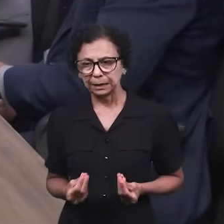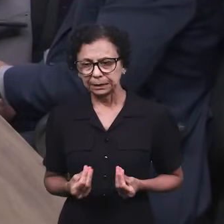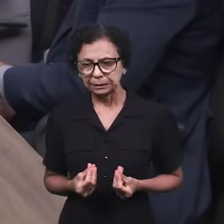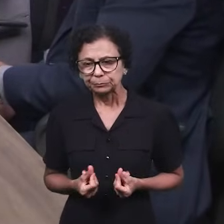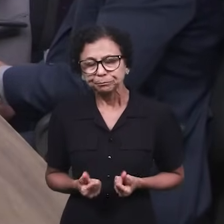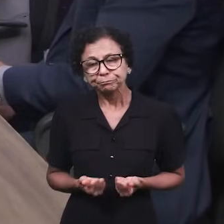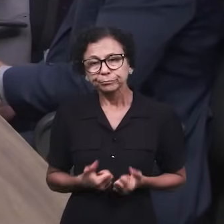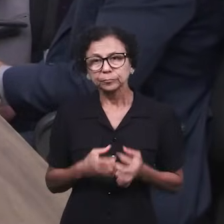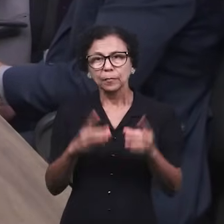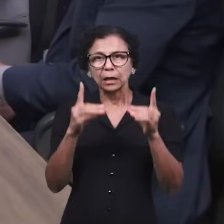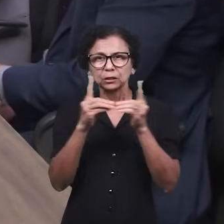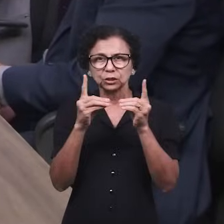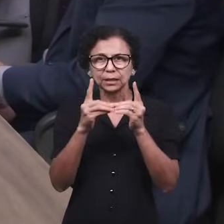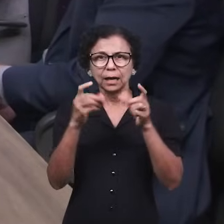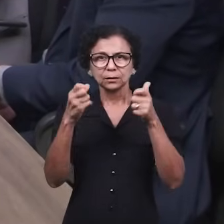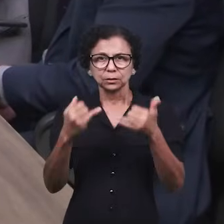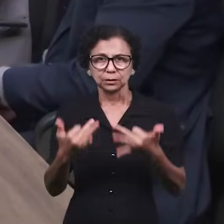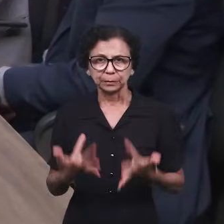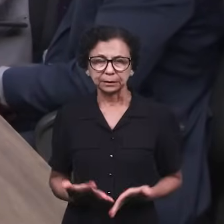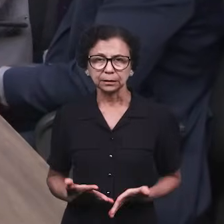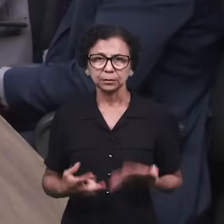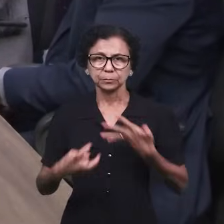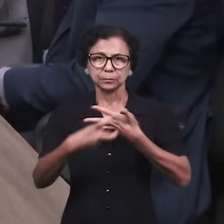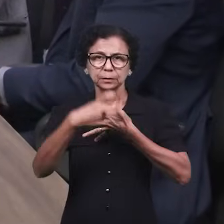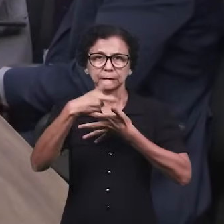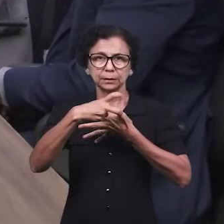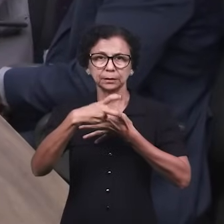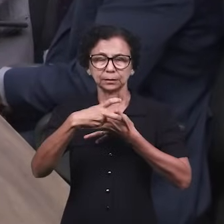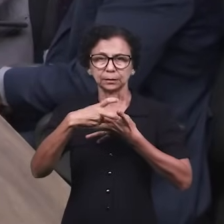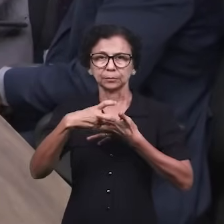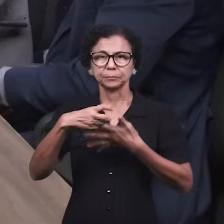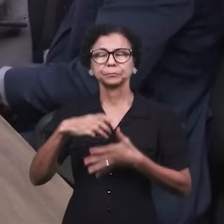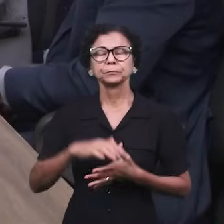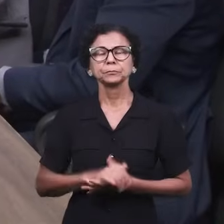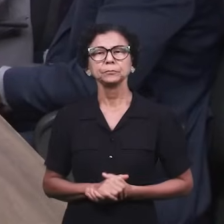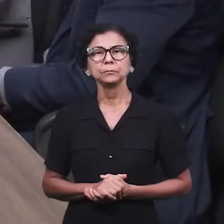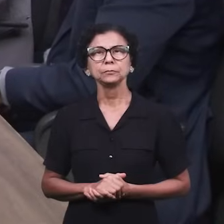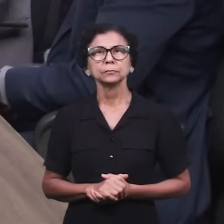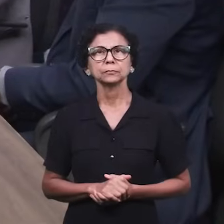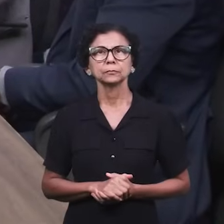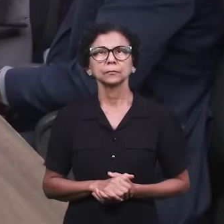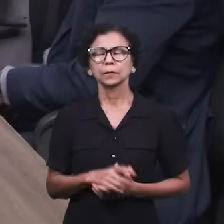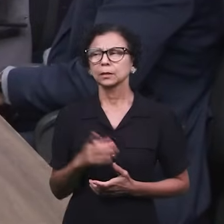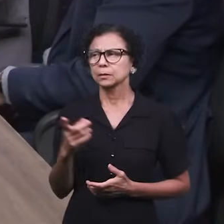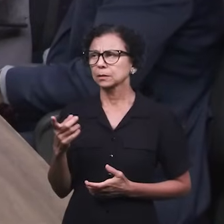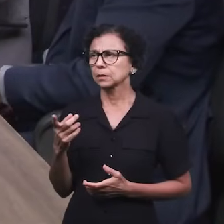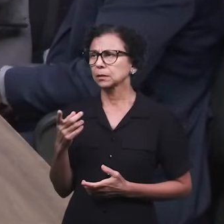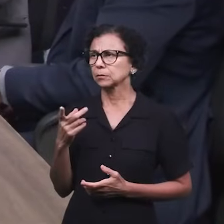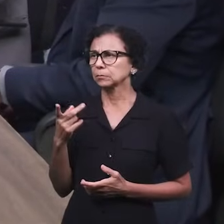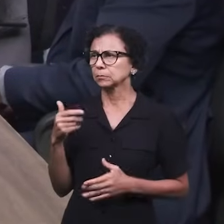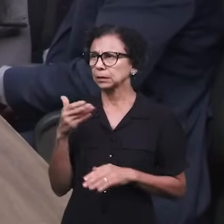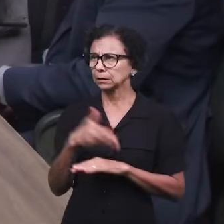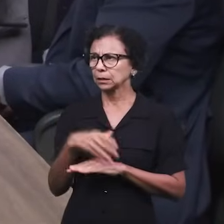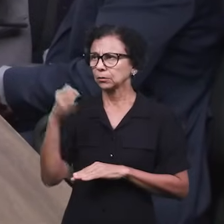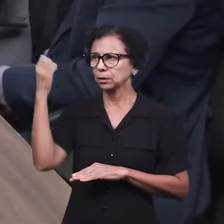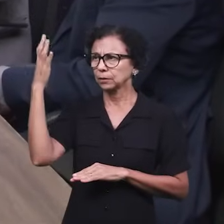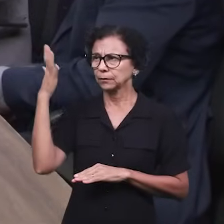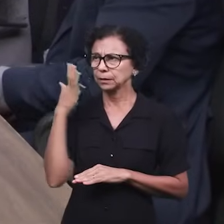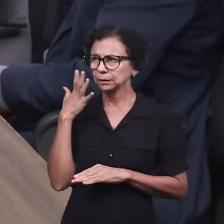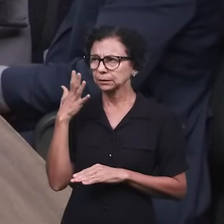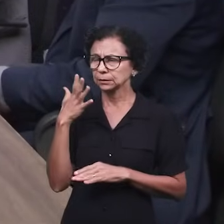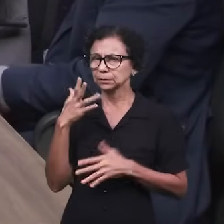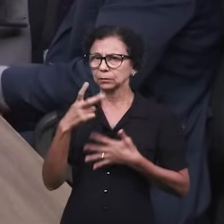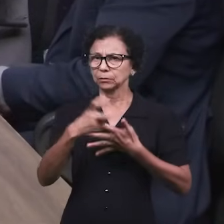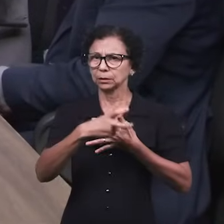Quando falamos didaticamente a respeito da 5ª medida, os irmãos até estão falando a respeito